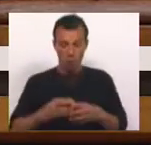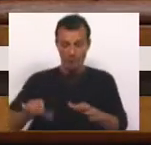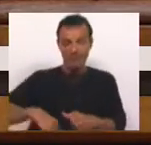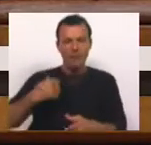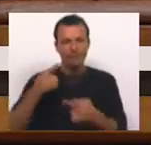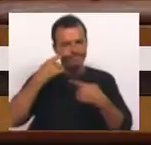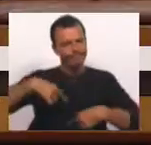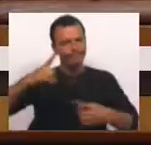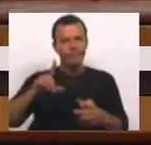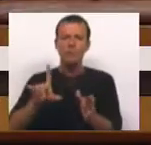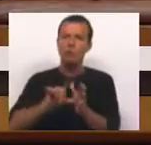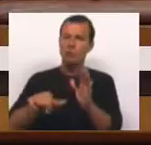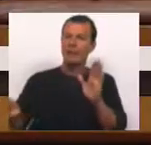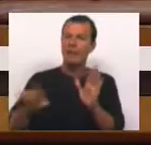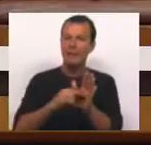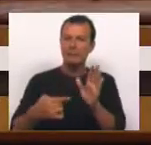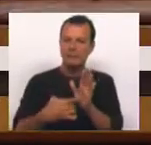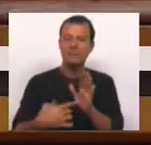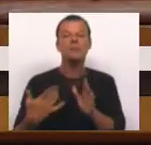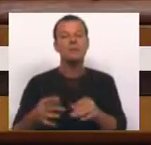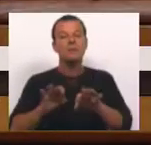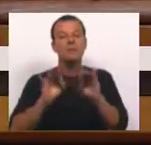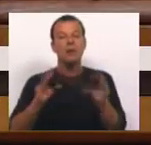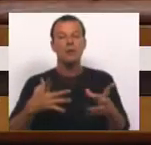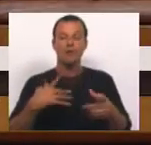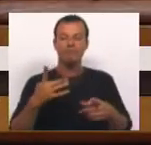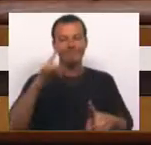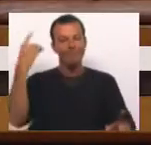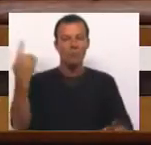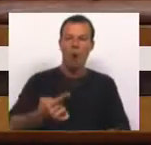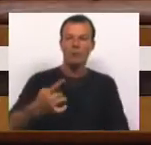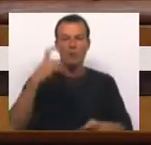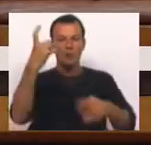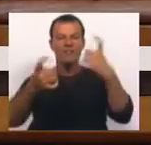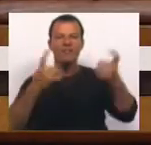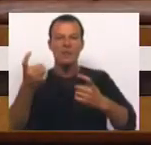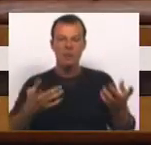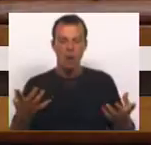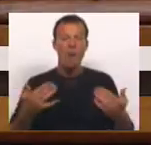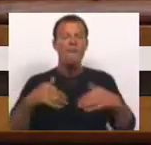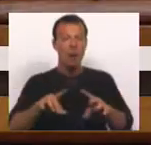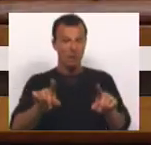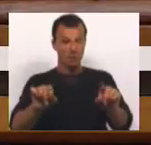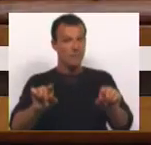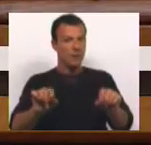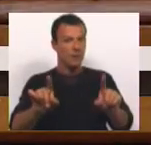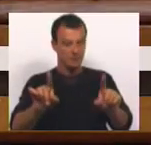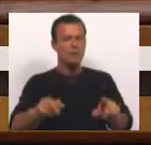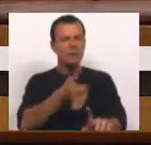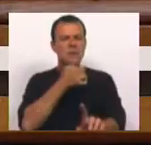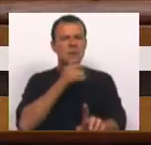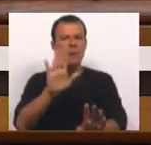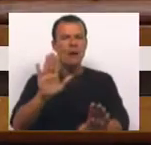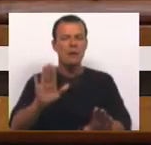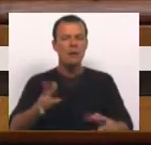este projeto de lei como um contributo concreto para a reflexão que se impõe materializar, mas também para que se decida,